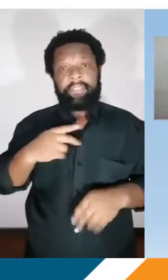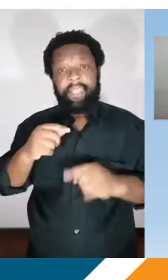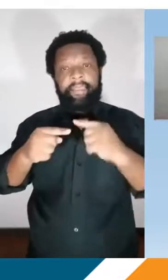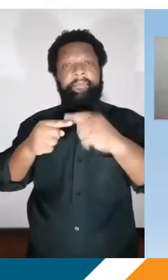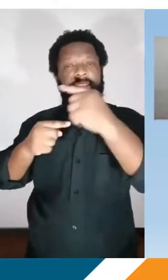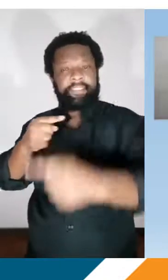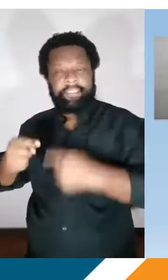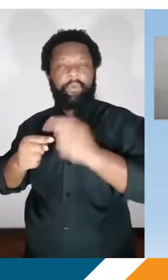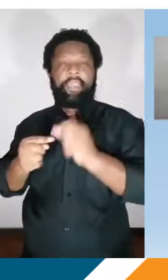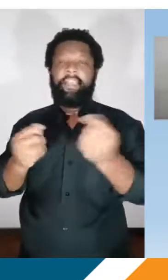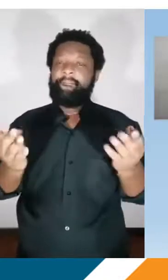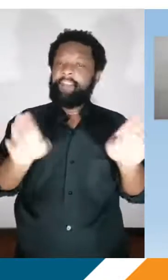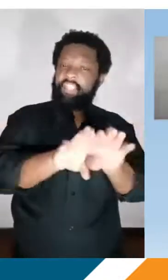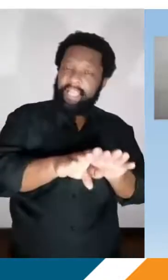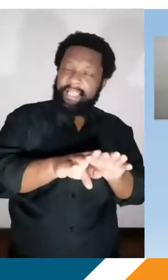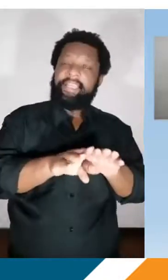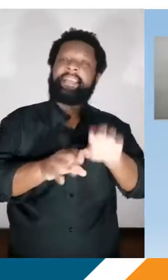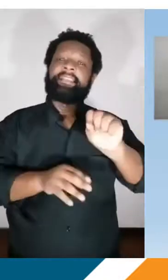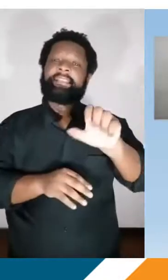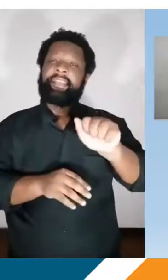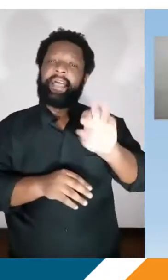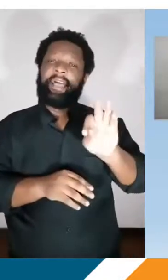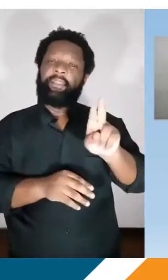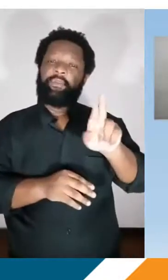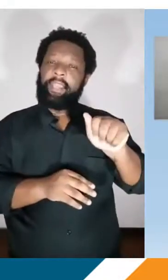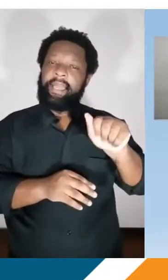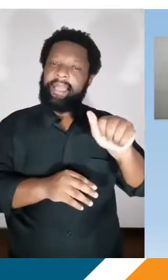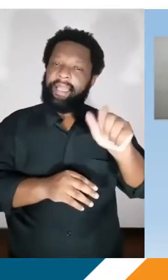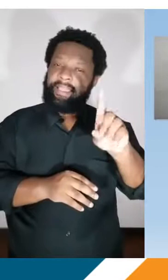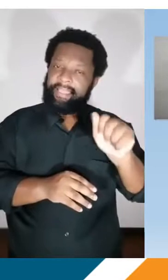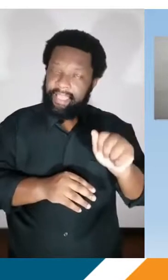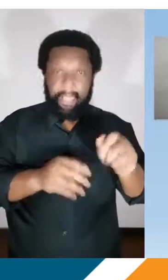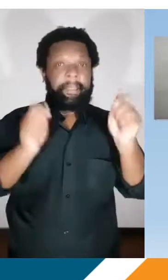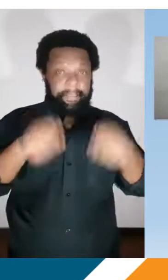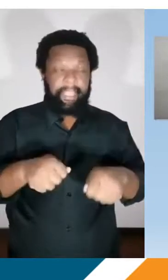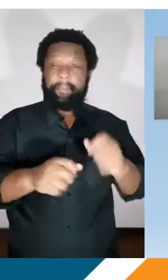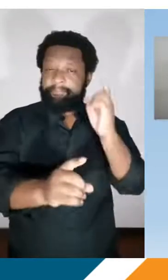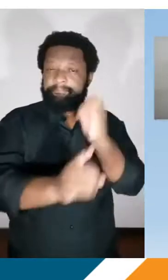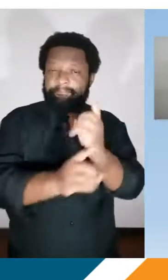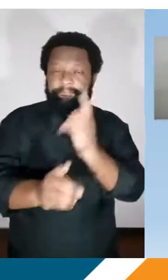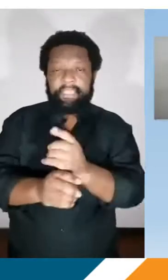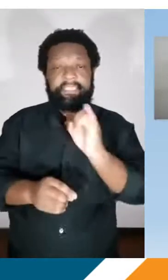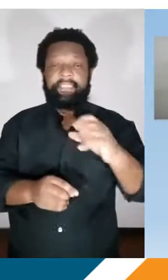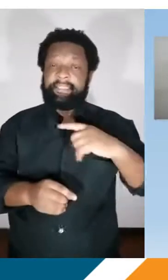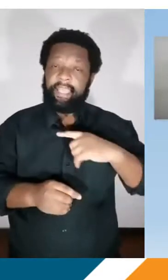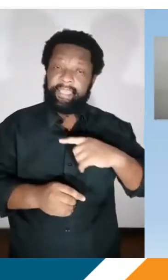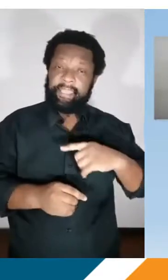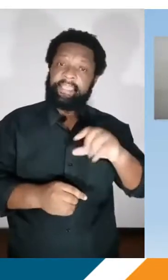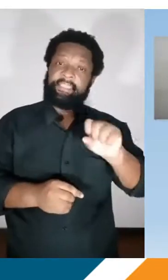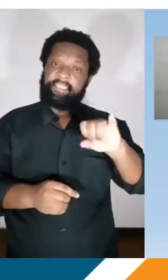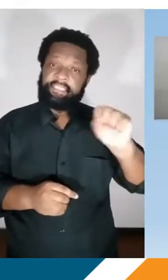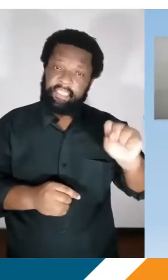tiver ciclos, cadeias fechadas, saturadas, tá? Onde vocês vão poder identificar se